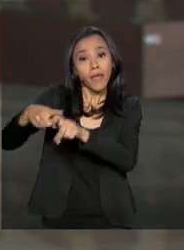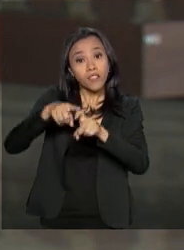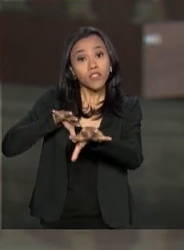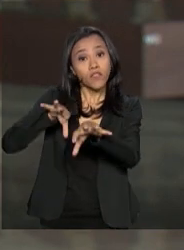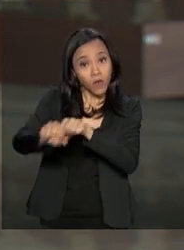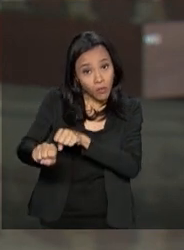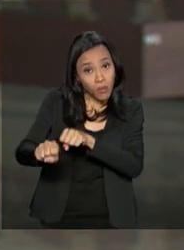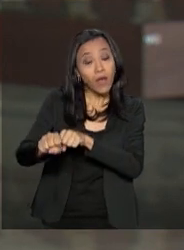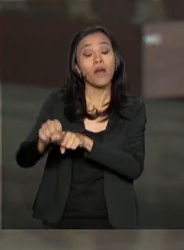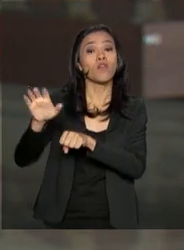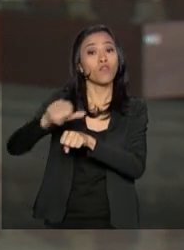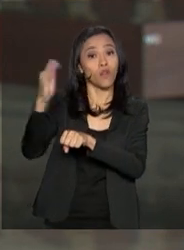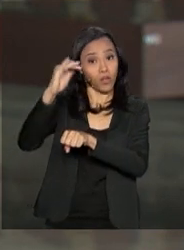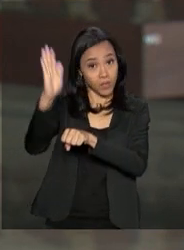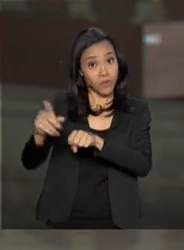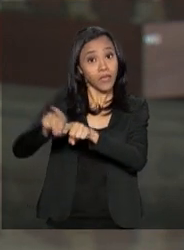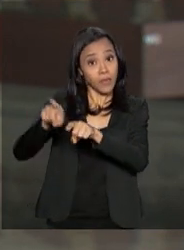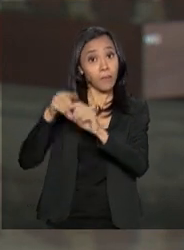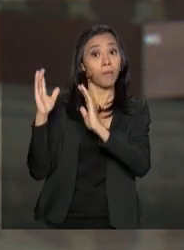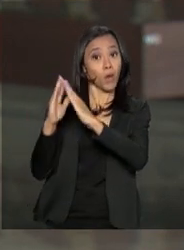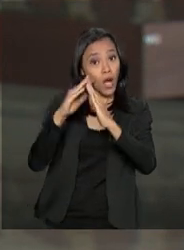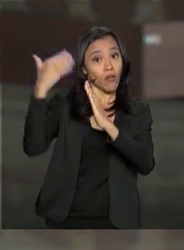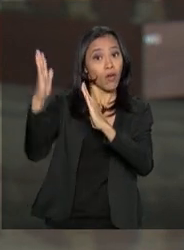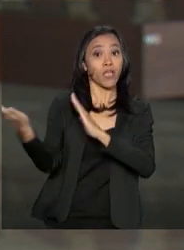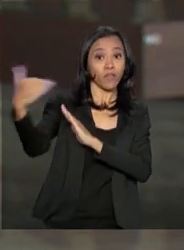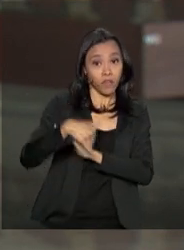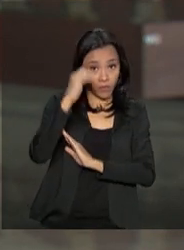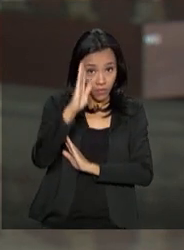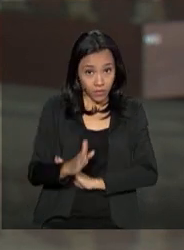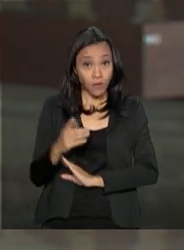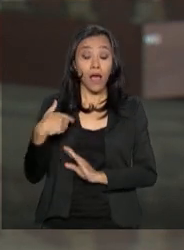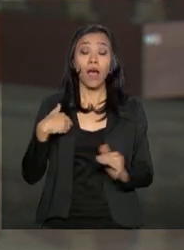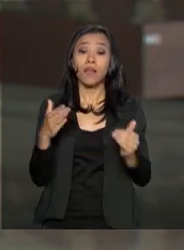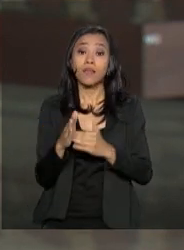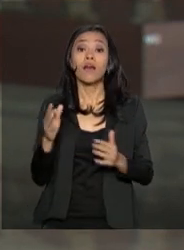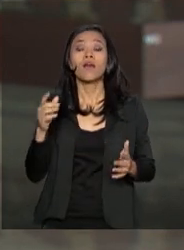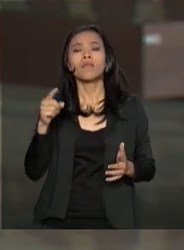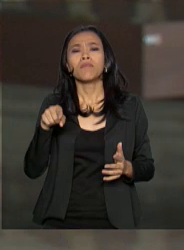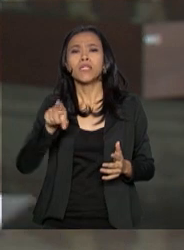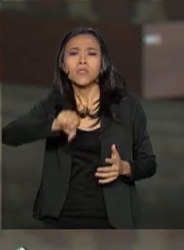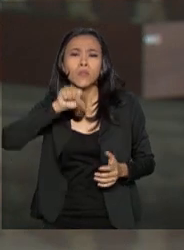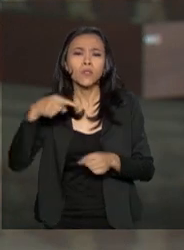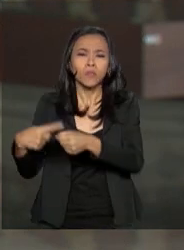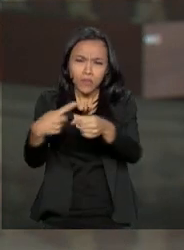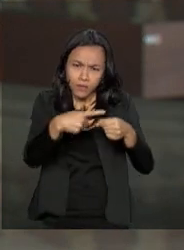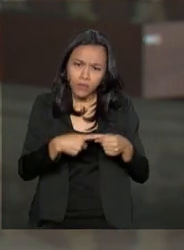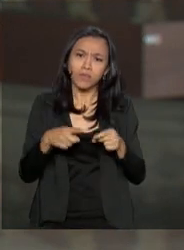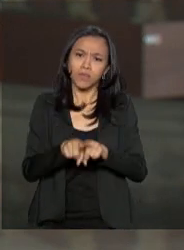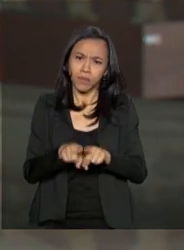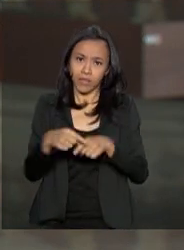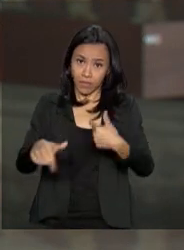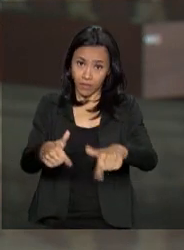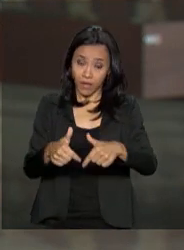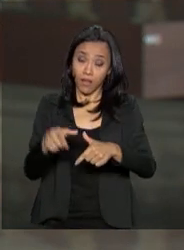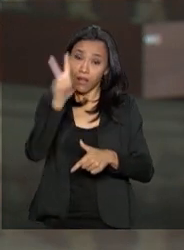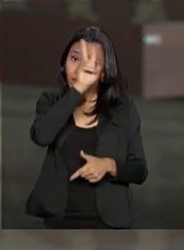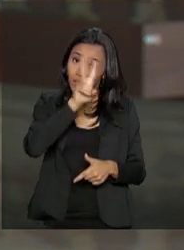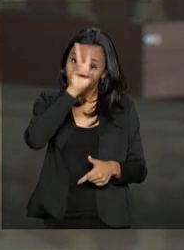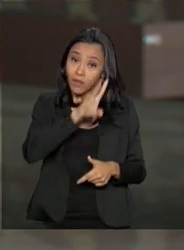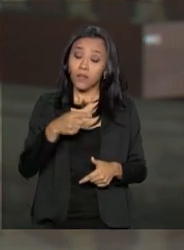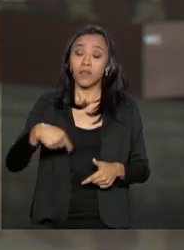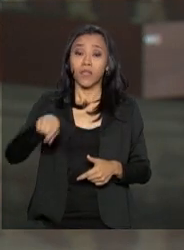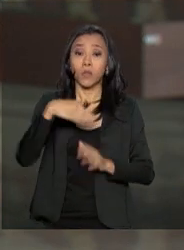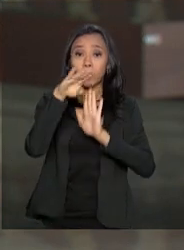eles têm o dia 3 e 4 de janeiro do ano que vem para poder escolher qual município em que eles querem trabalhar lembrando que os programas mais